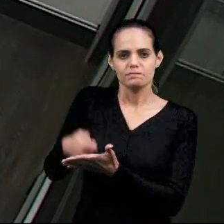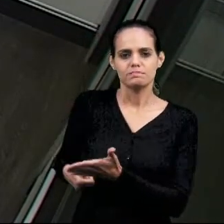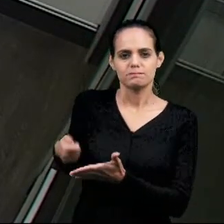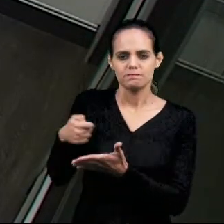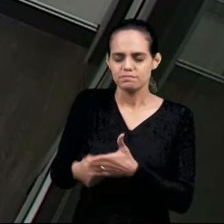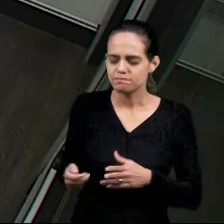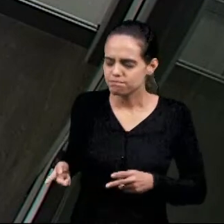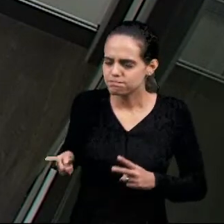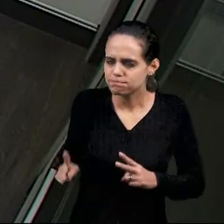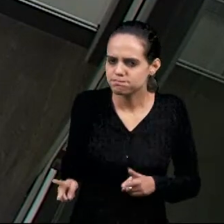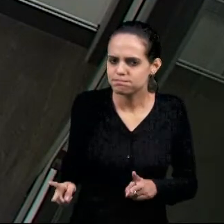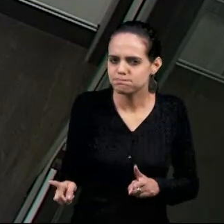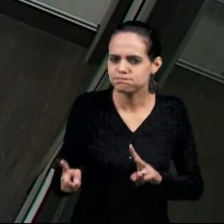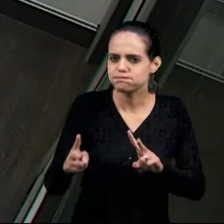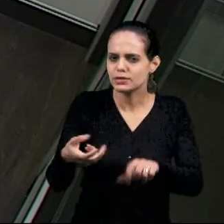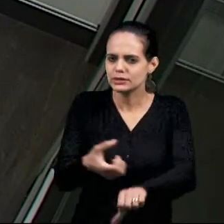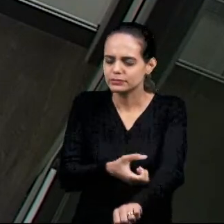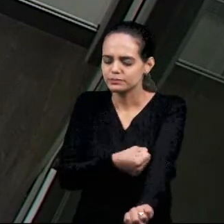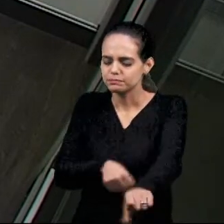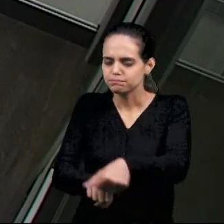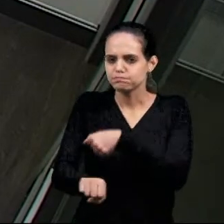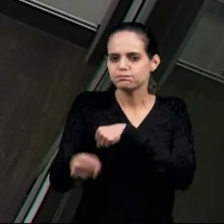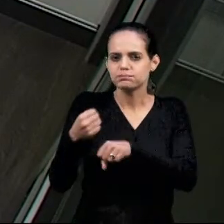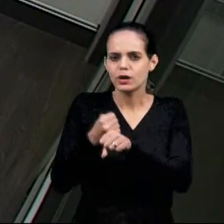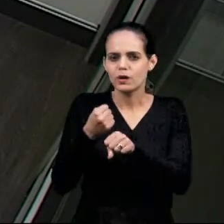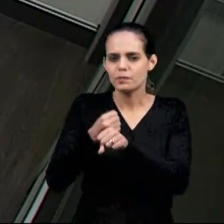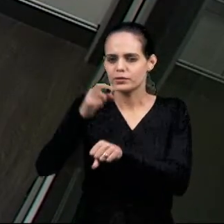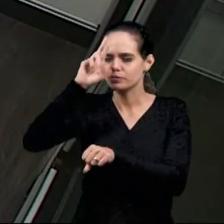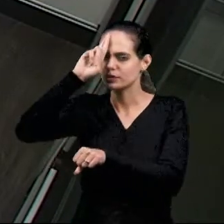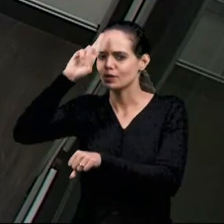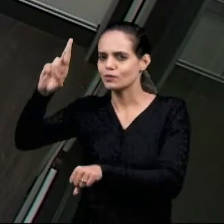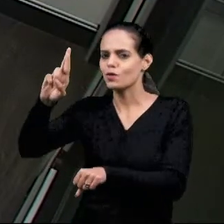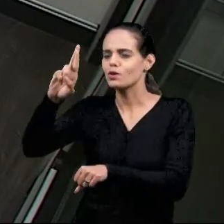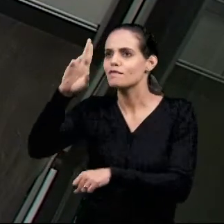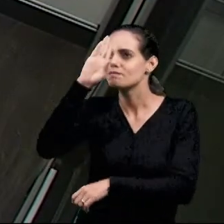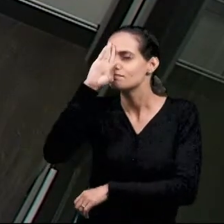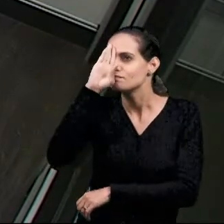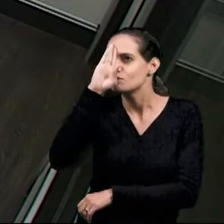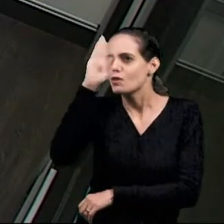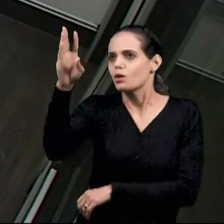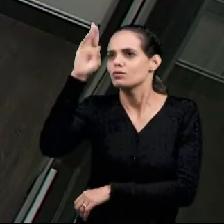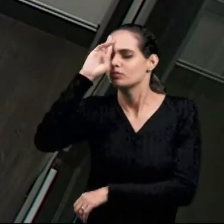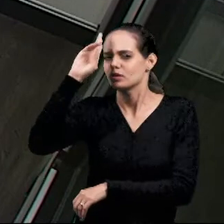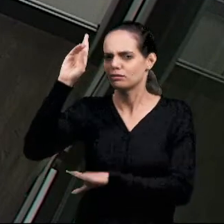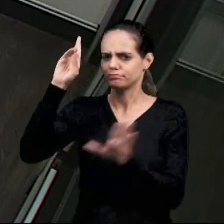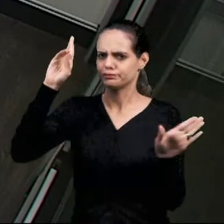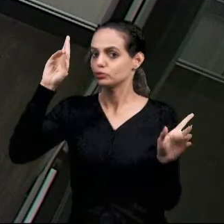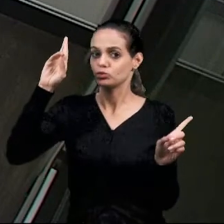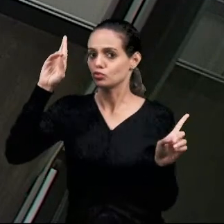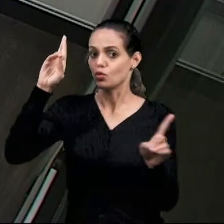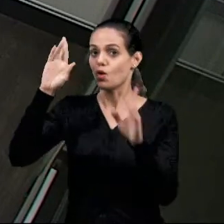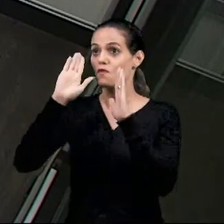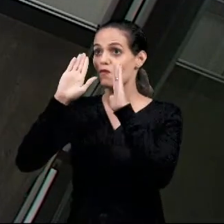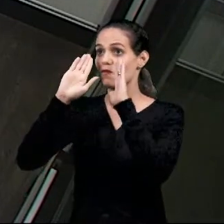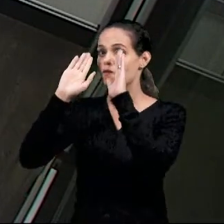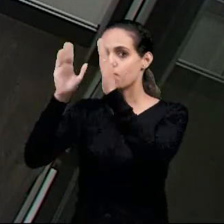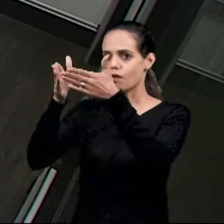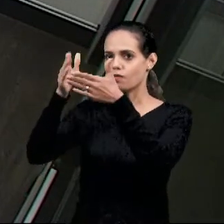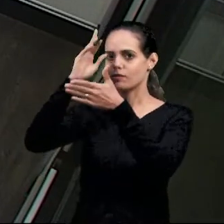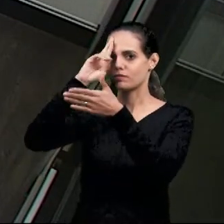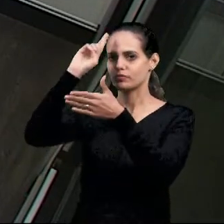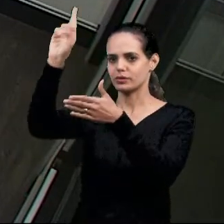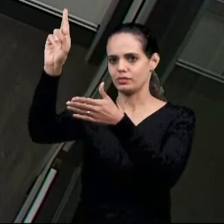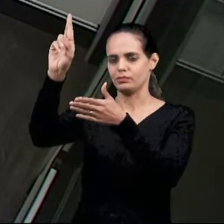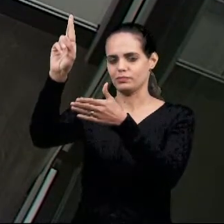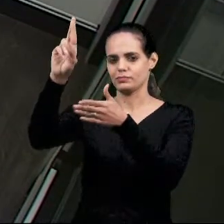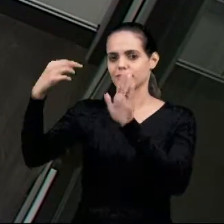Daqueles que lançaram mão do arado e não voltaram atrás, mas são exemplo. Então isso marca